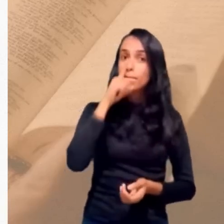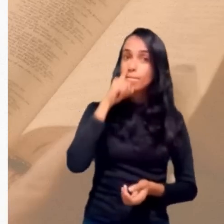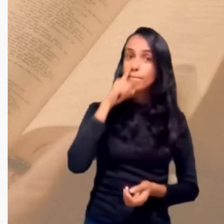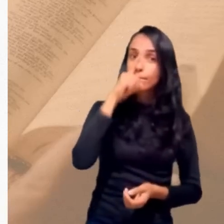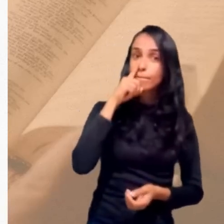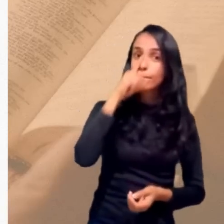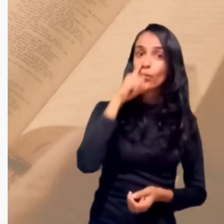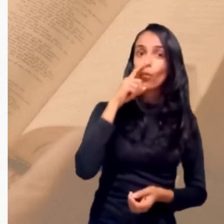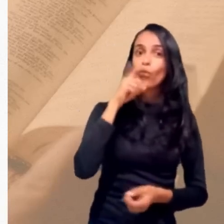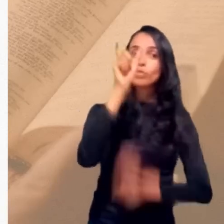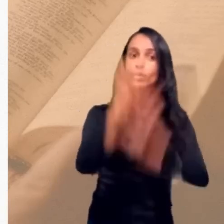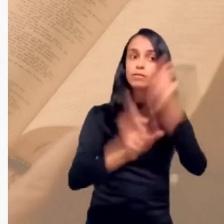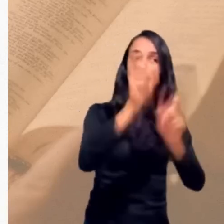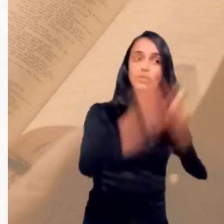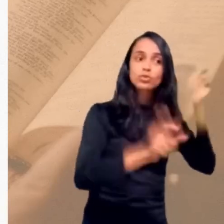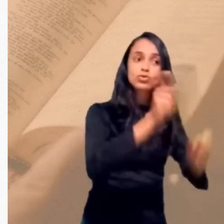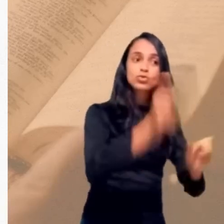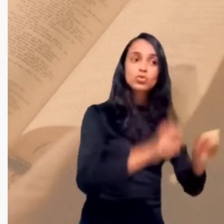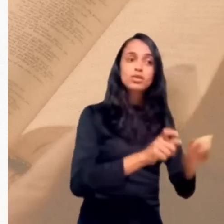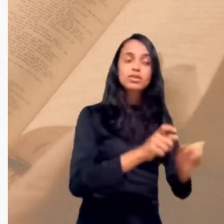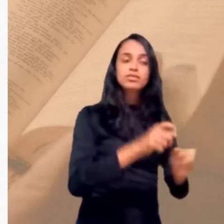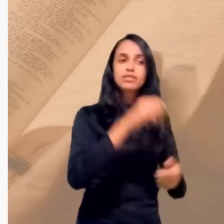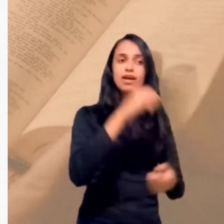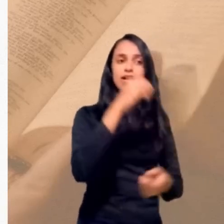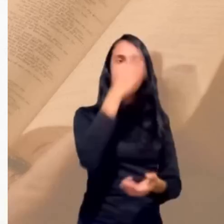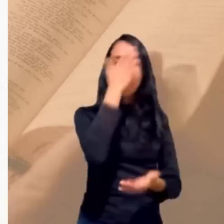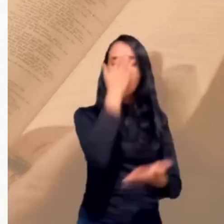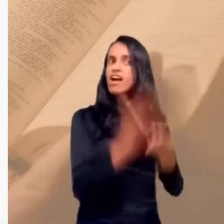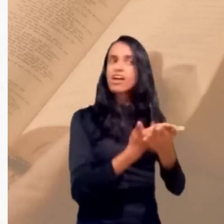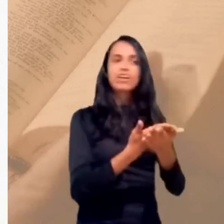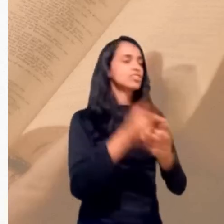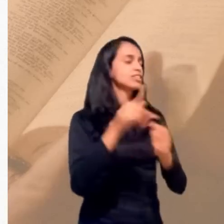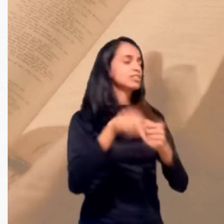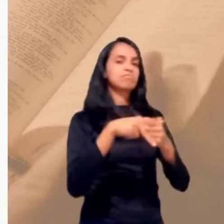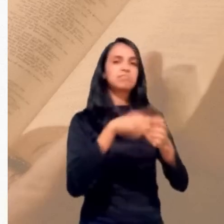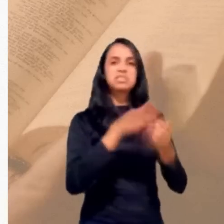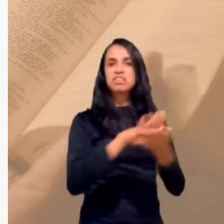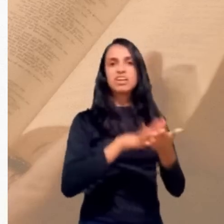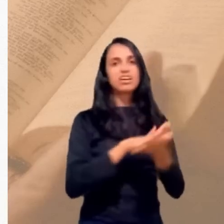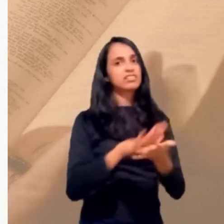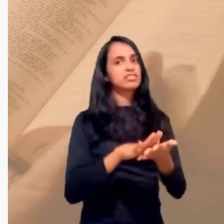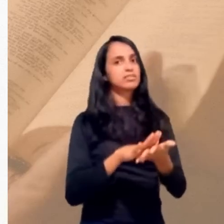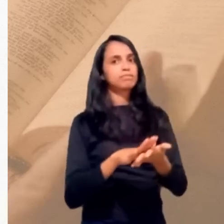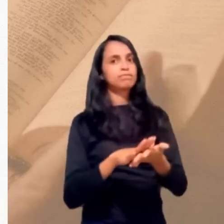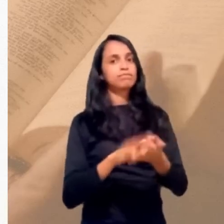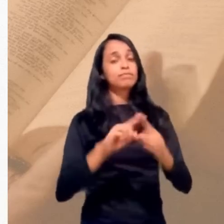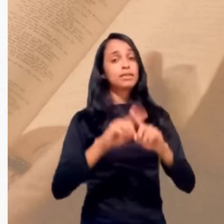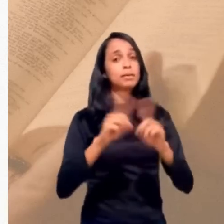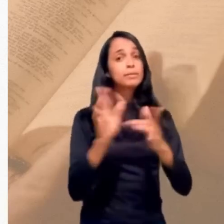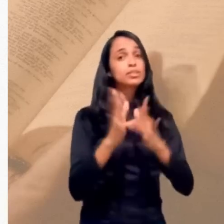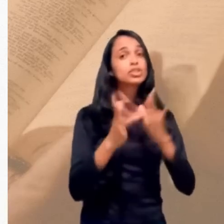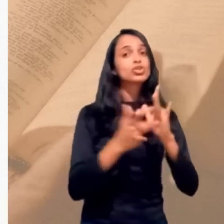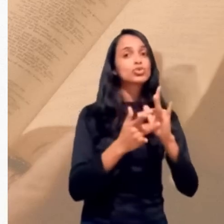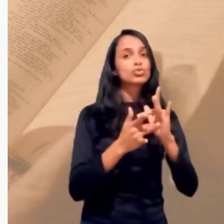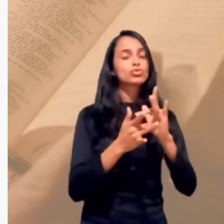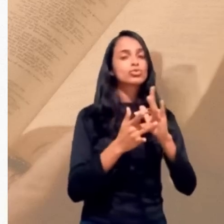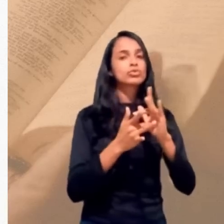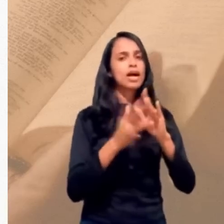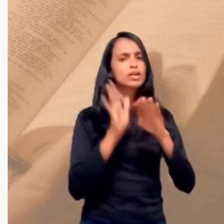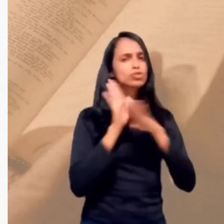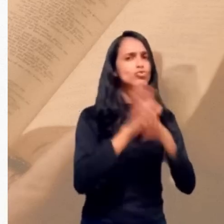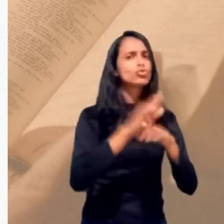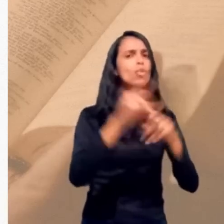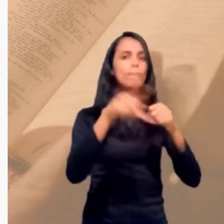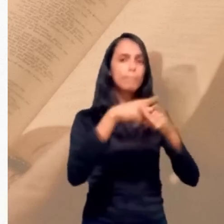Cristo. O Salvador deu-lhe a oportunidade de reconquistar a confiança dos irmãos